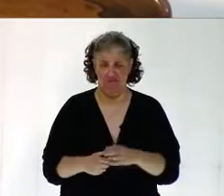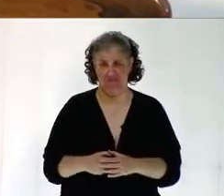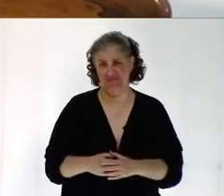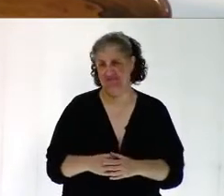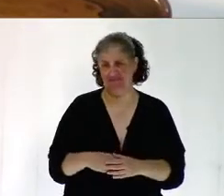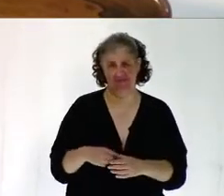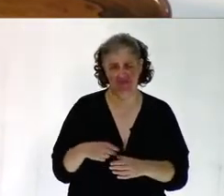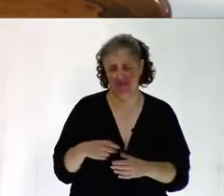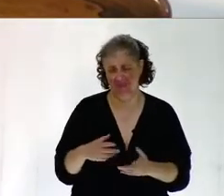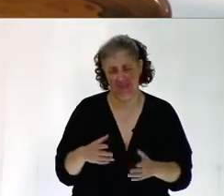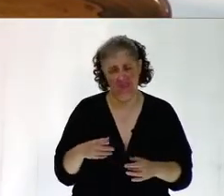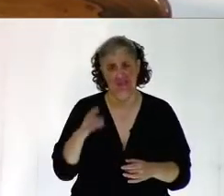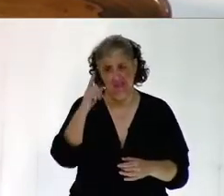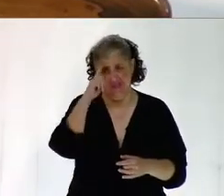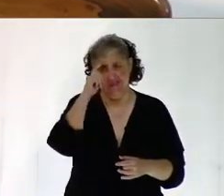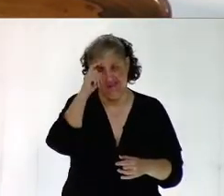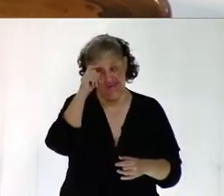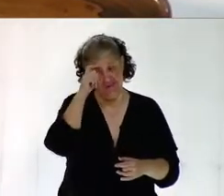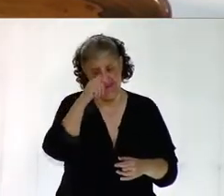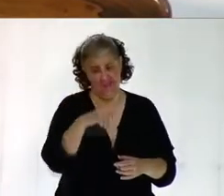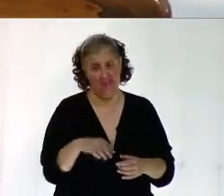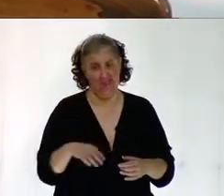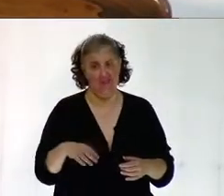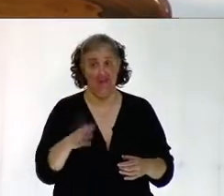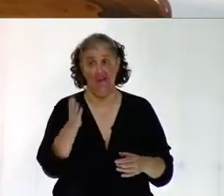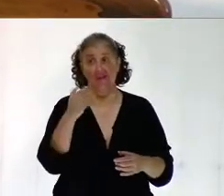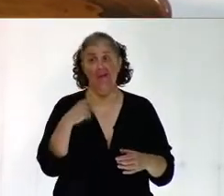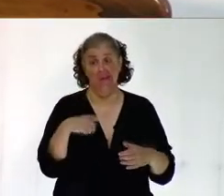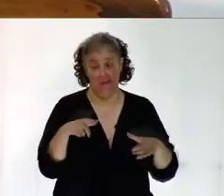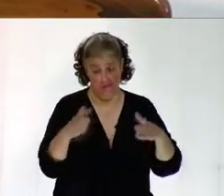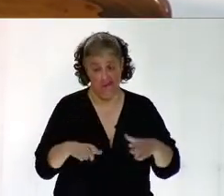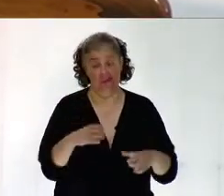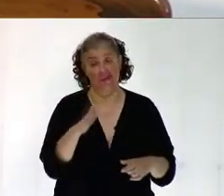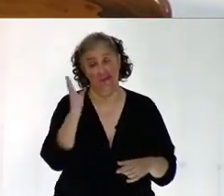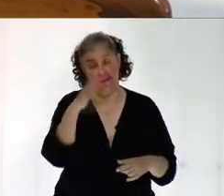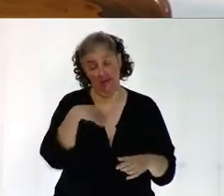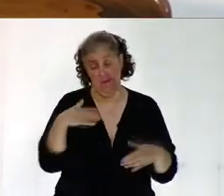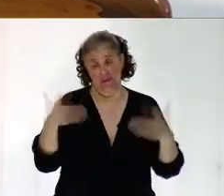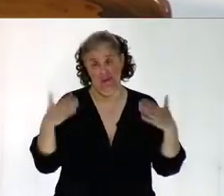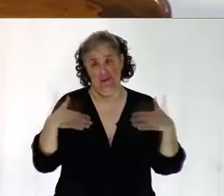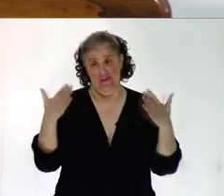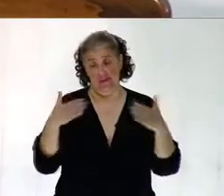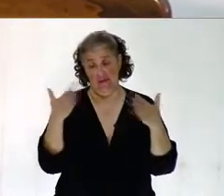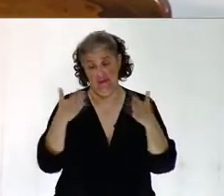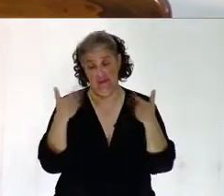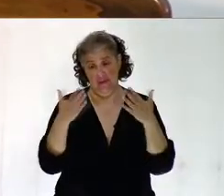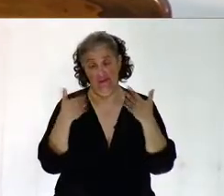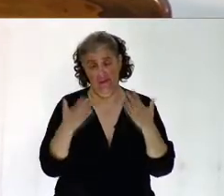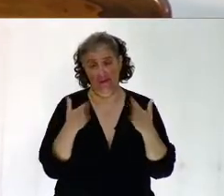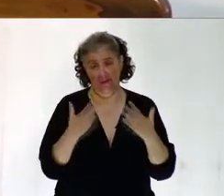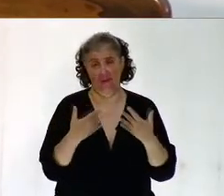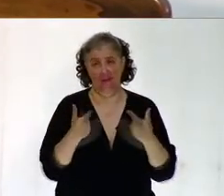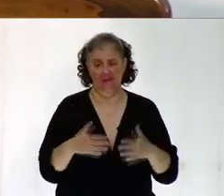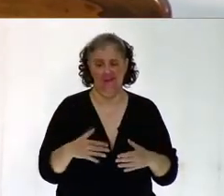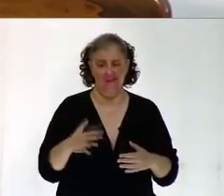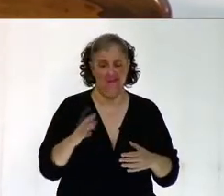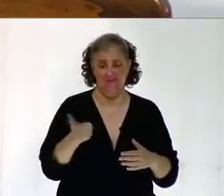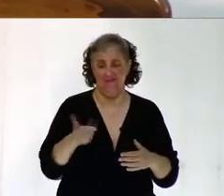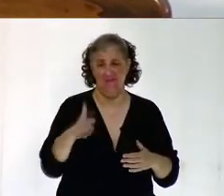difícil parece um local quente parece um local desprovido de beleza exterior